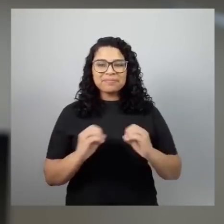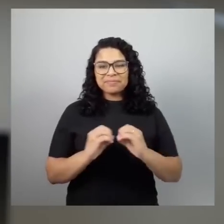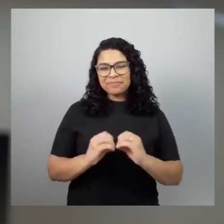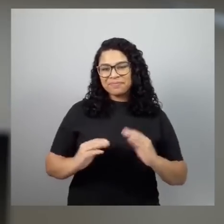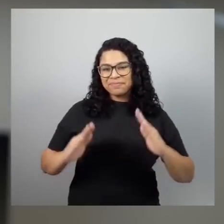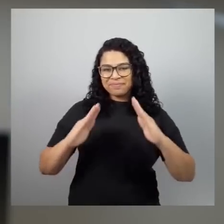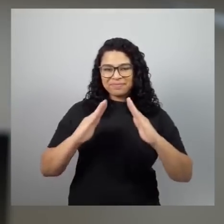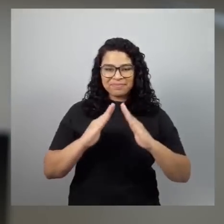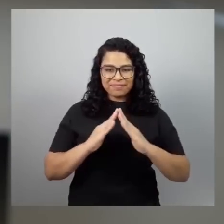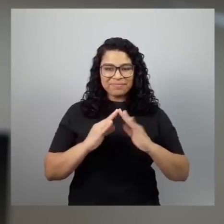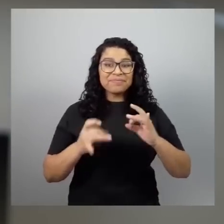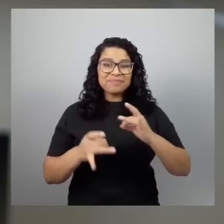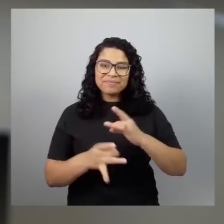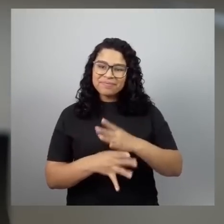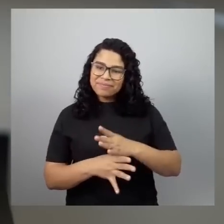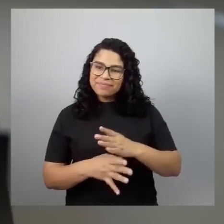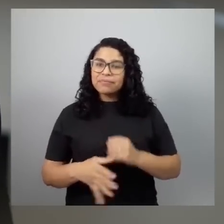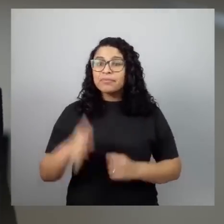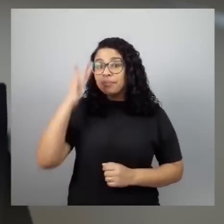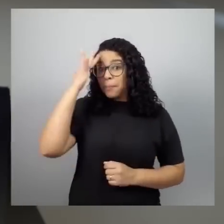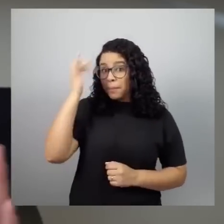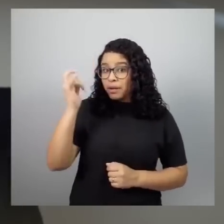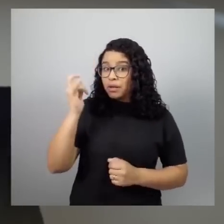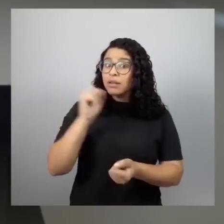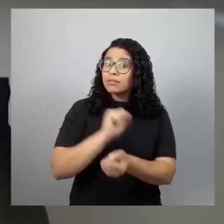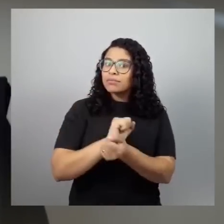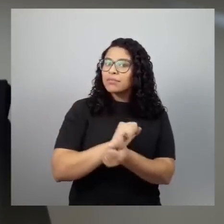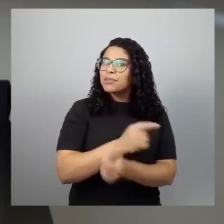E esse foi mais um Saberes em Casa.